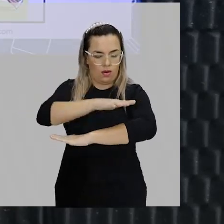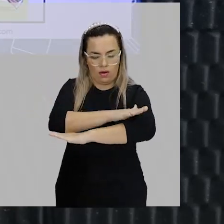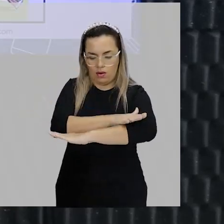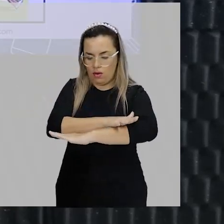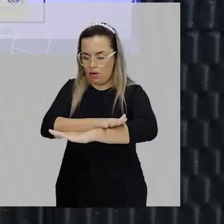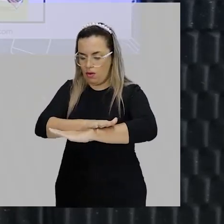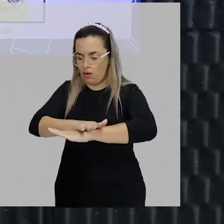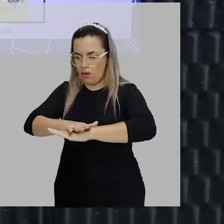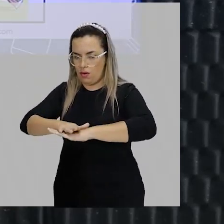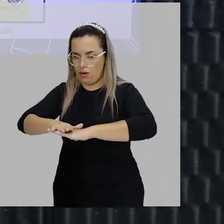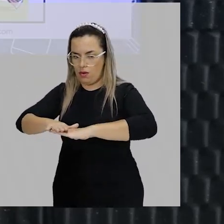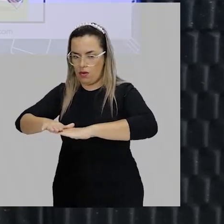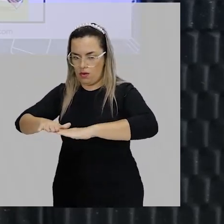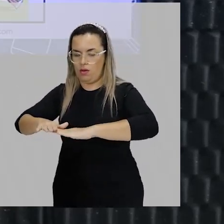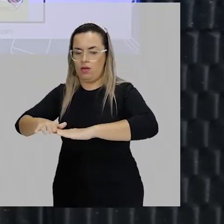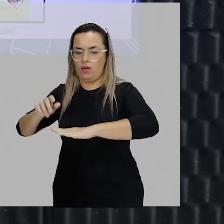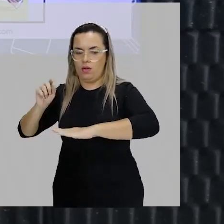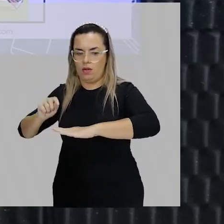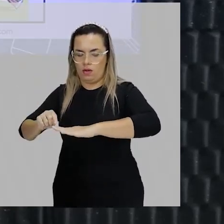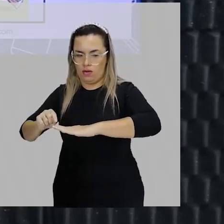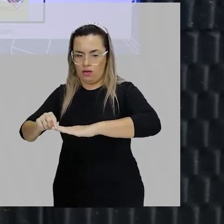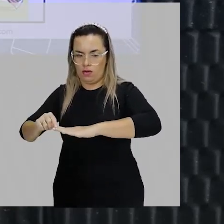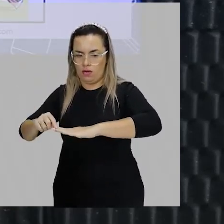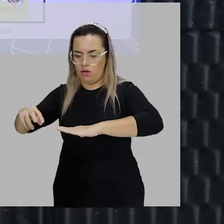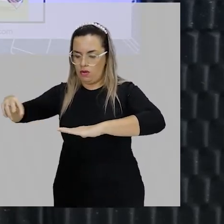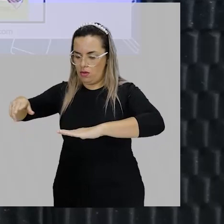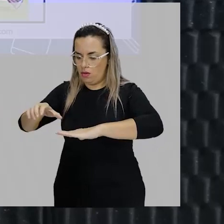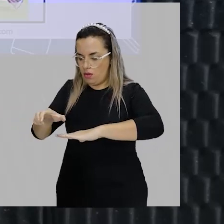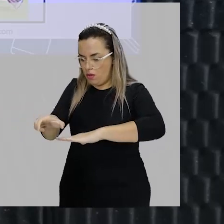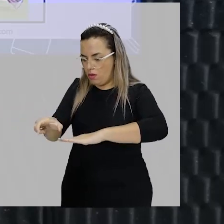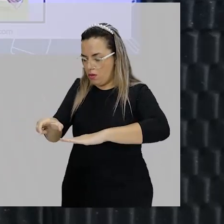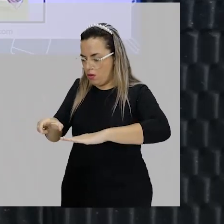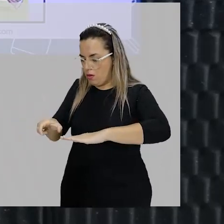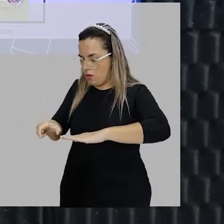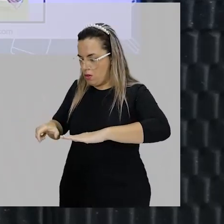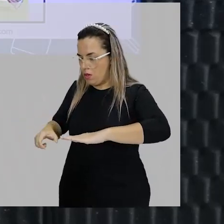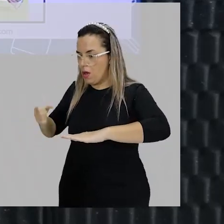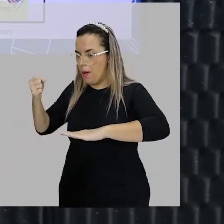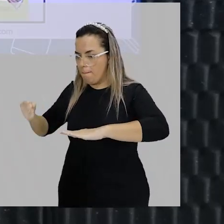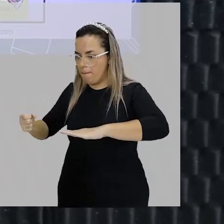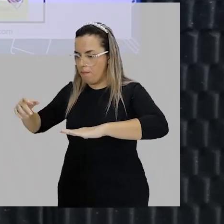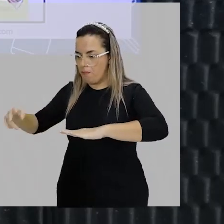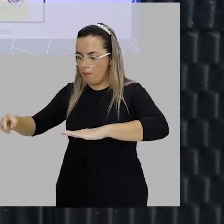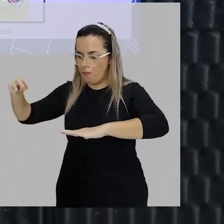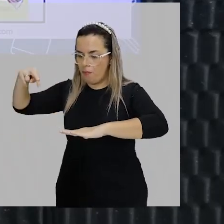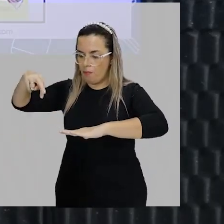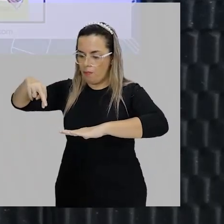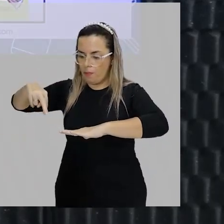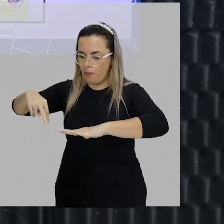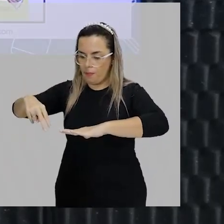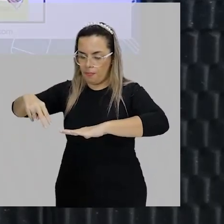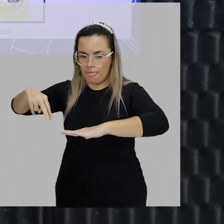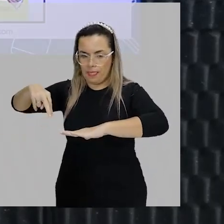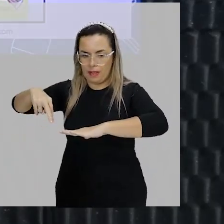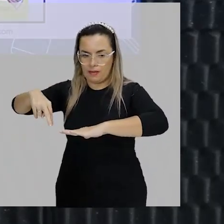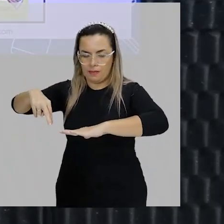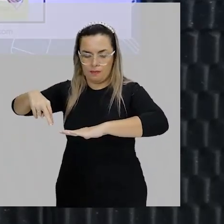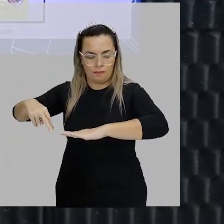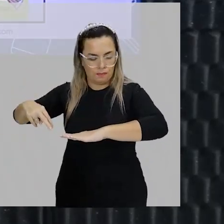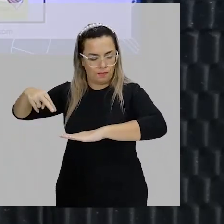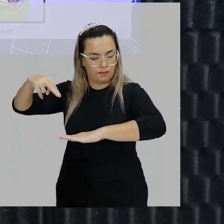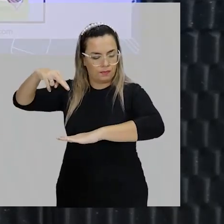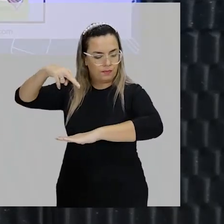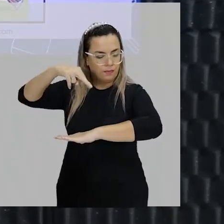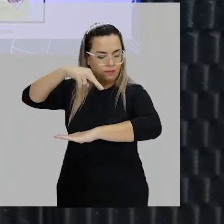impulsão, ou então tábua de chamada, que é o limite até onde esse atleta pode pisar. Ele pisa nessa tábua e